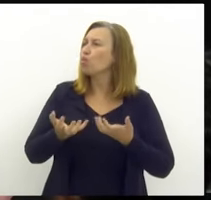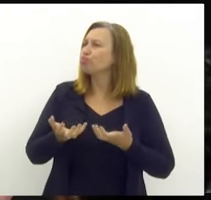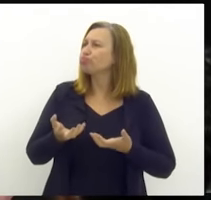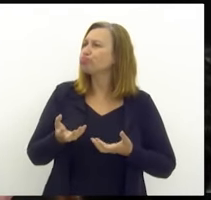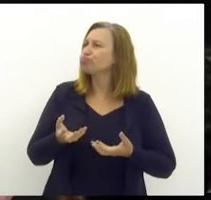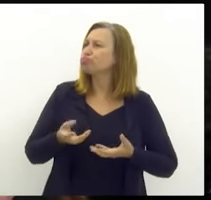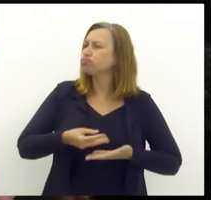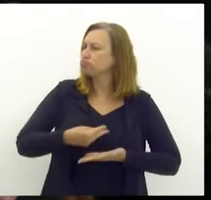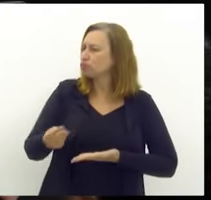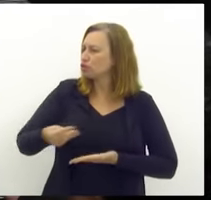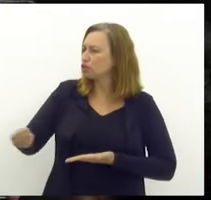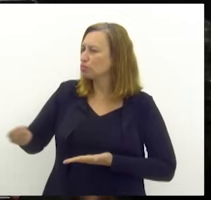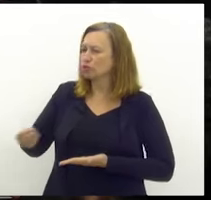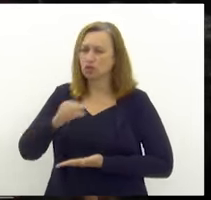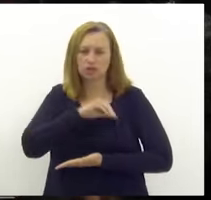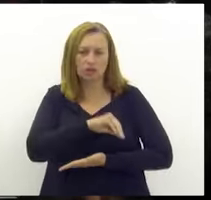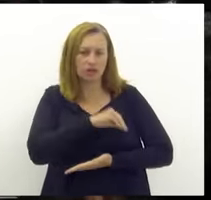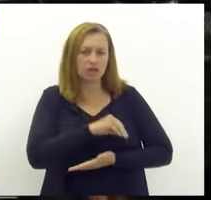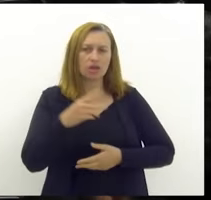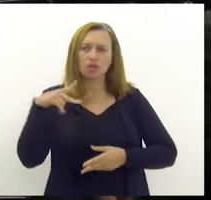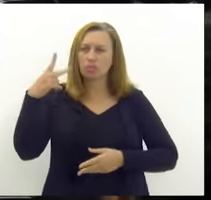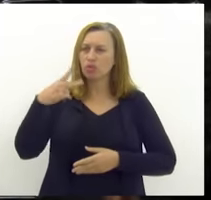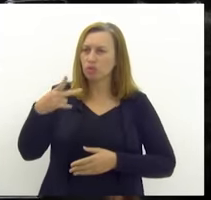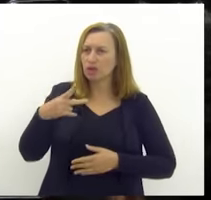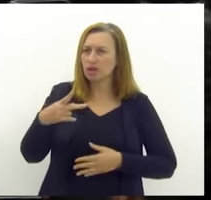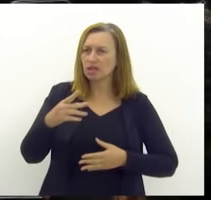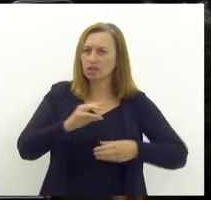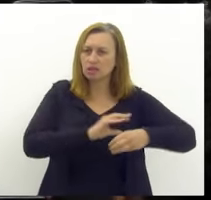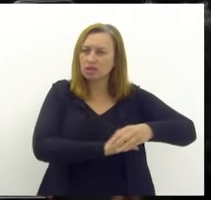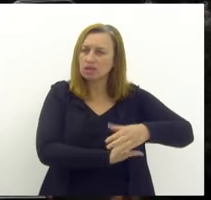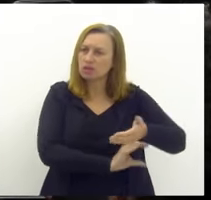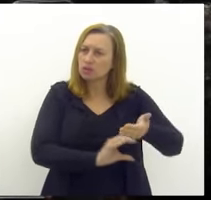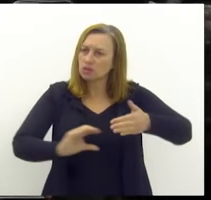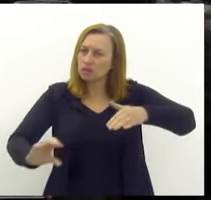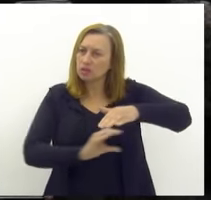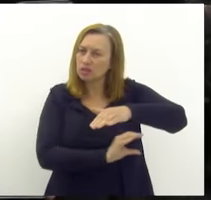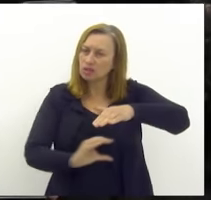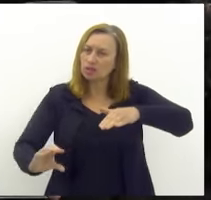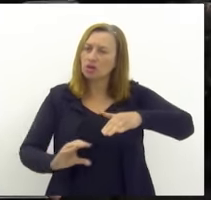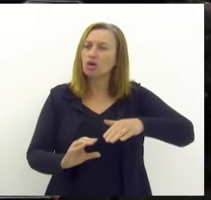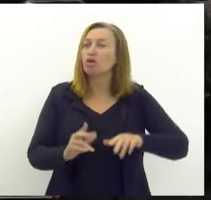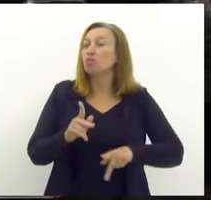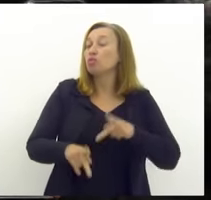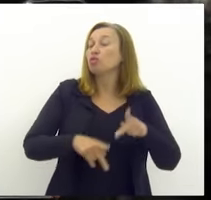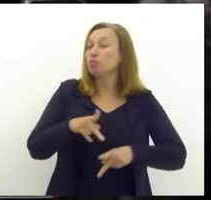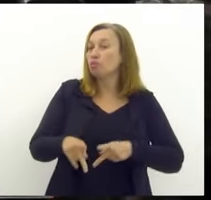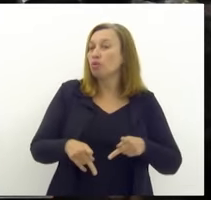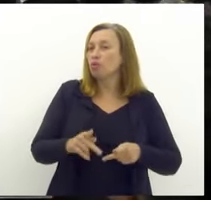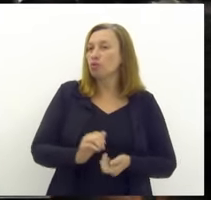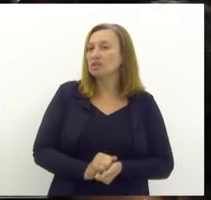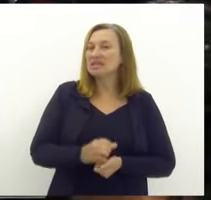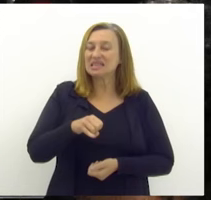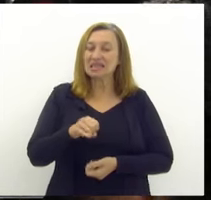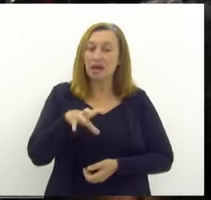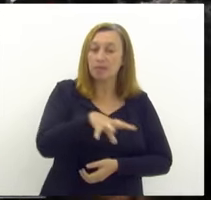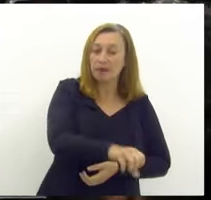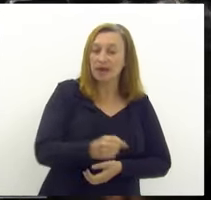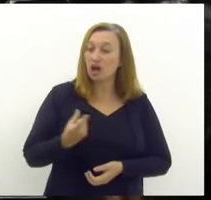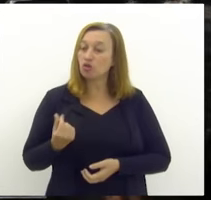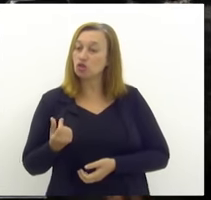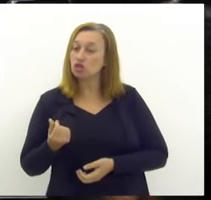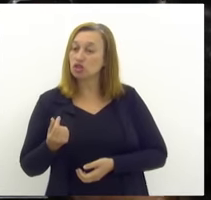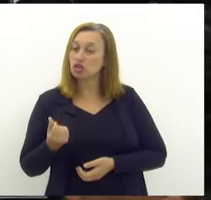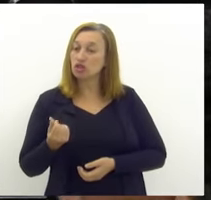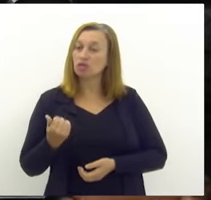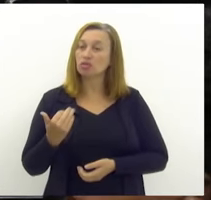de riqueza e renda política de transferência de renda pro povo pobre se a gente quer meter a mão no dinheiro do fundo da